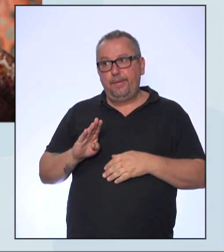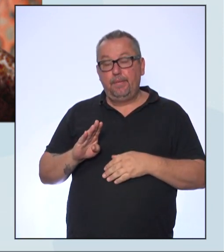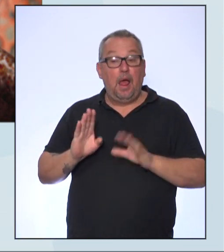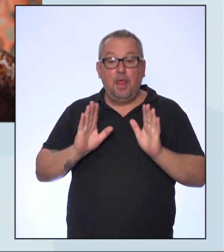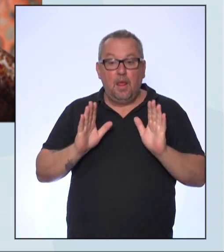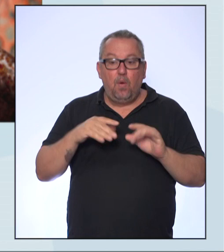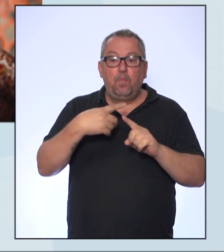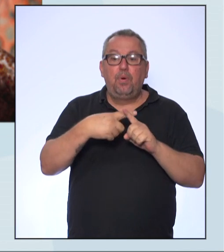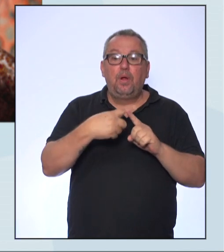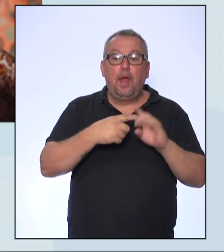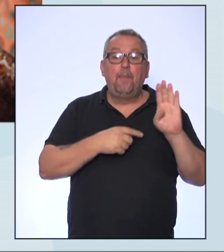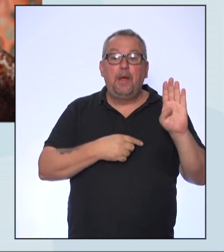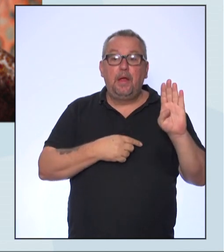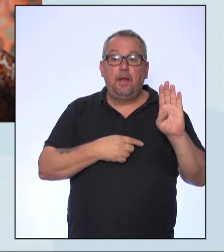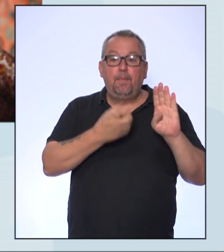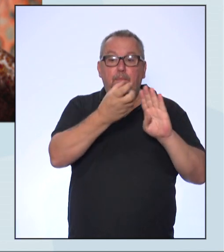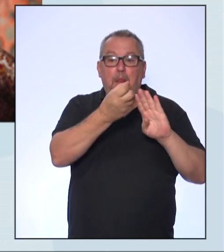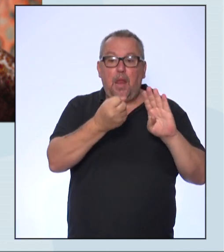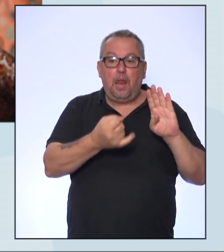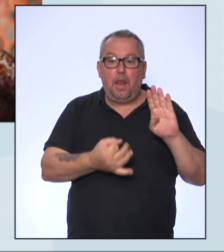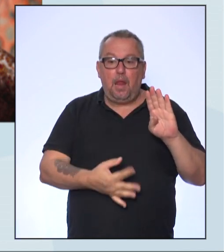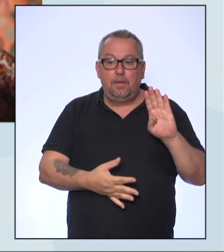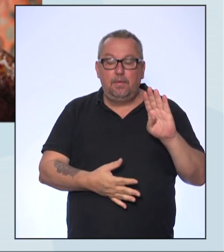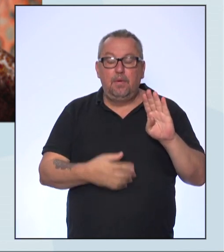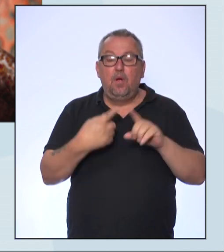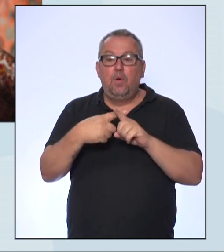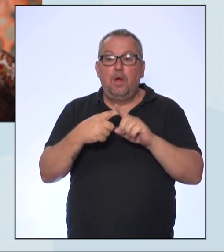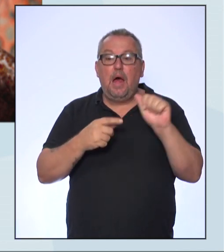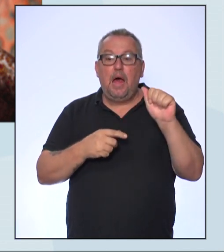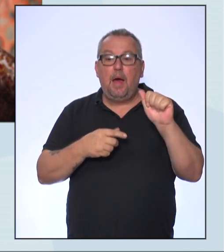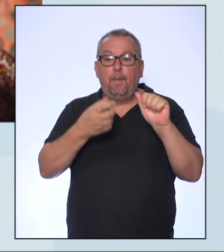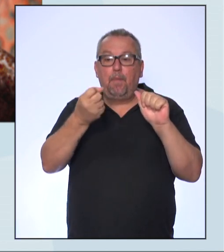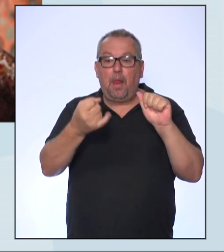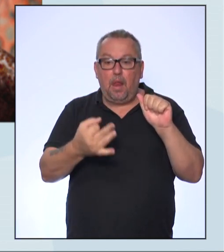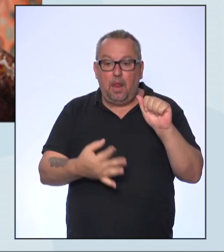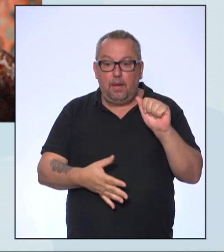tem um porquê, né? O tempo está acabando, será, Pro?